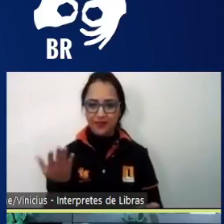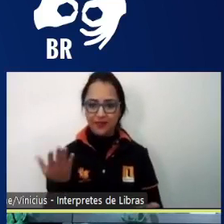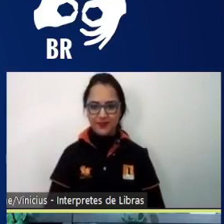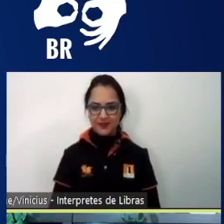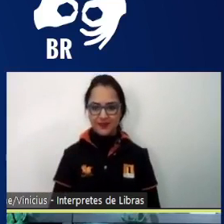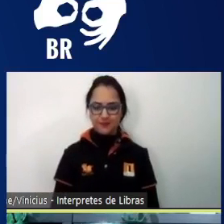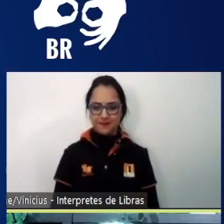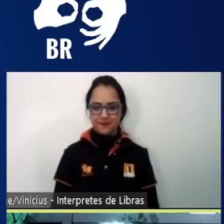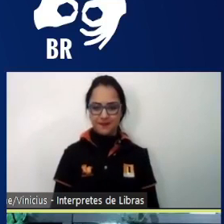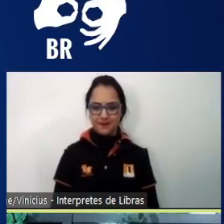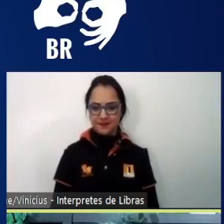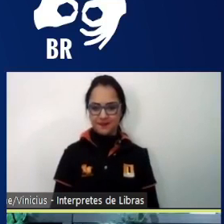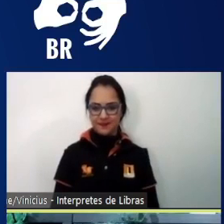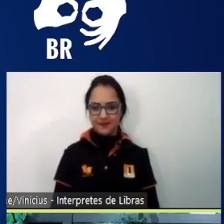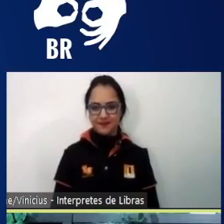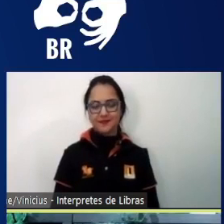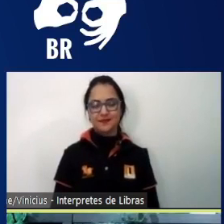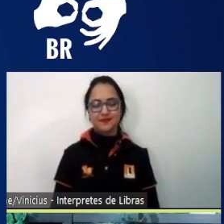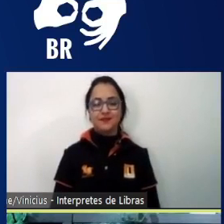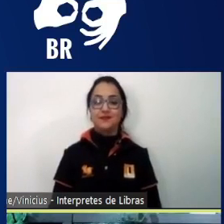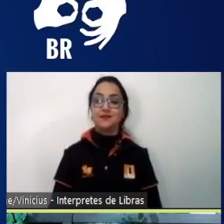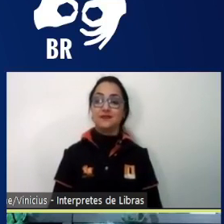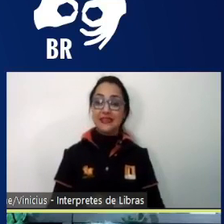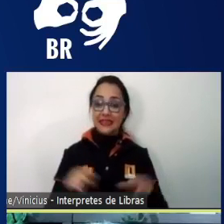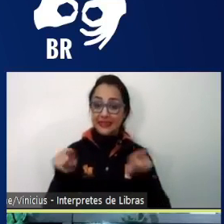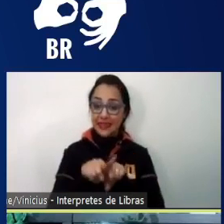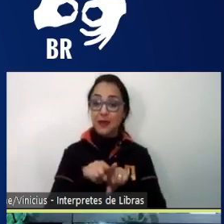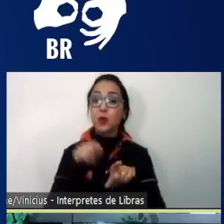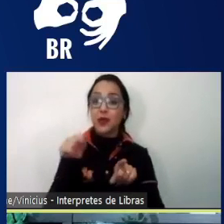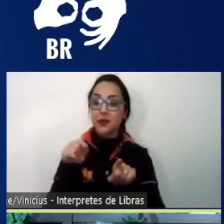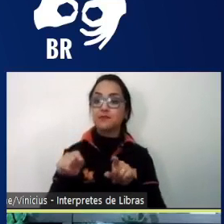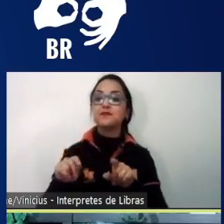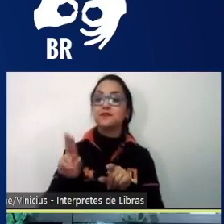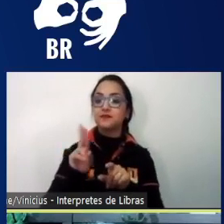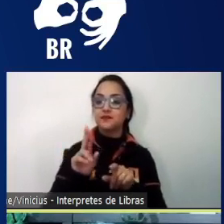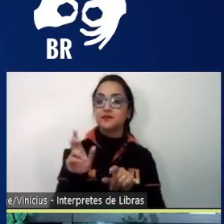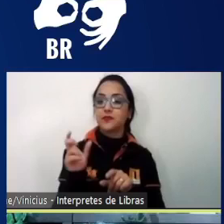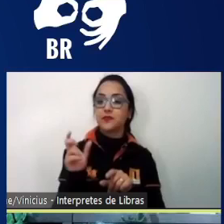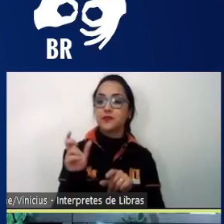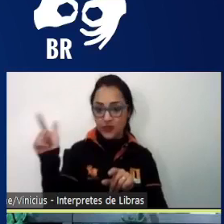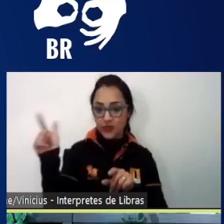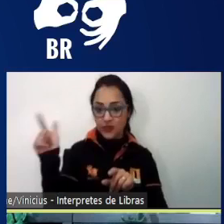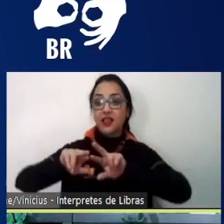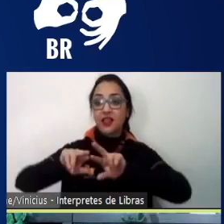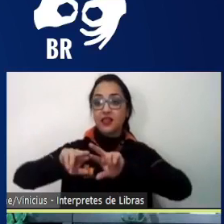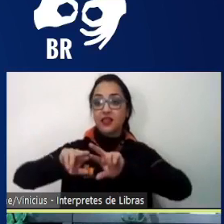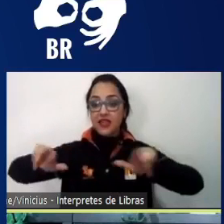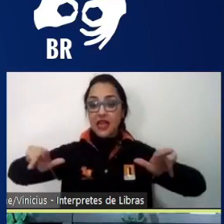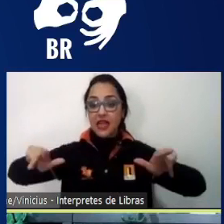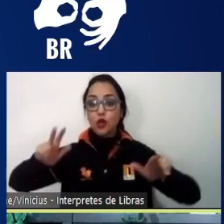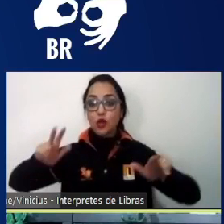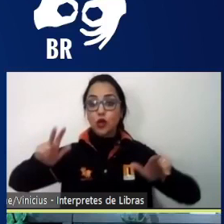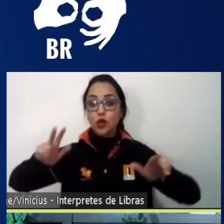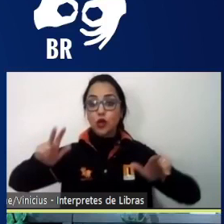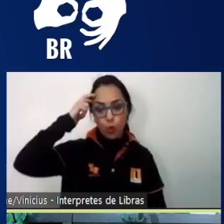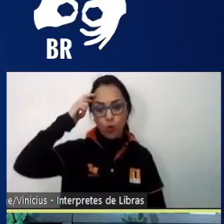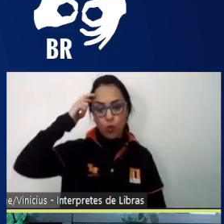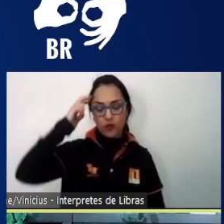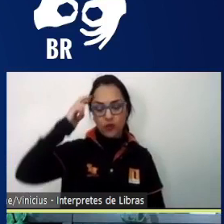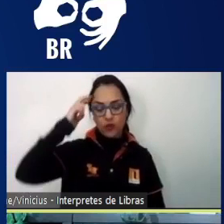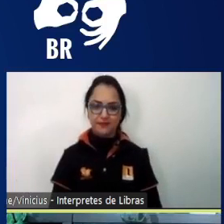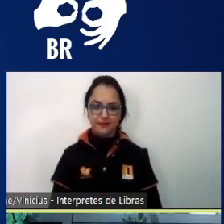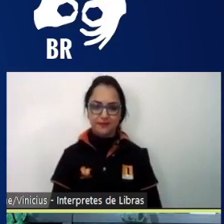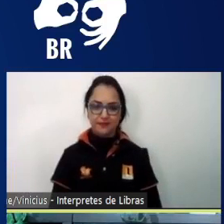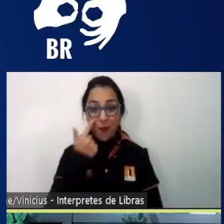E também não podemos deixar de lado a diversidade cultural. Olhando esse cenário da diversidade,